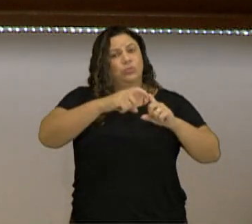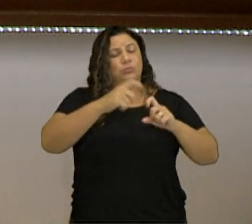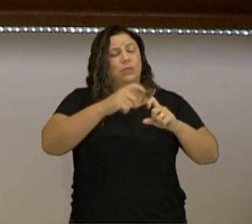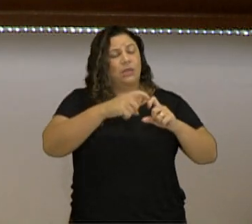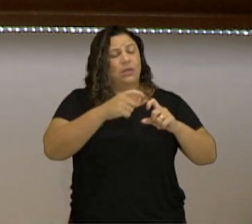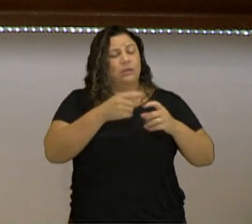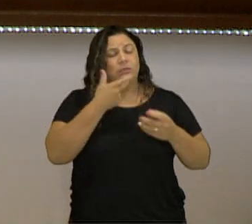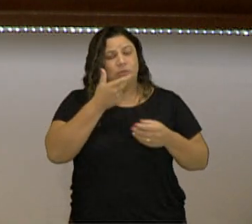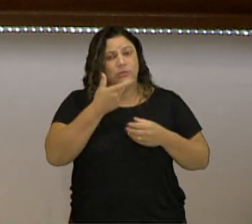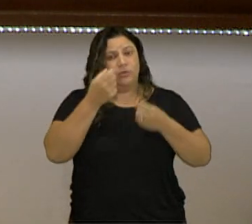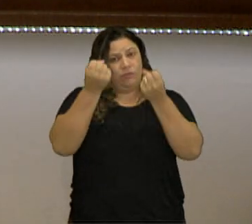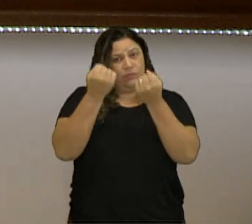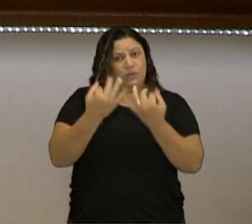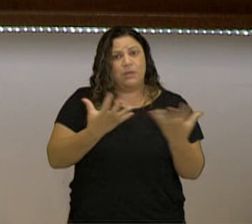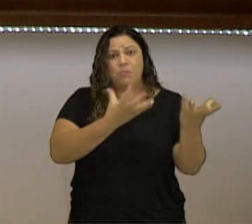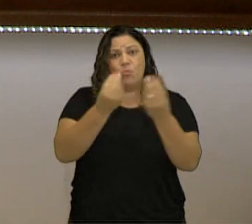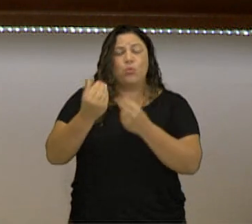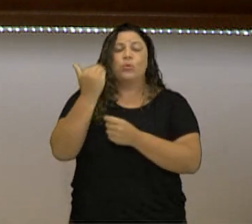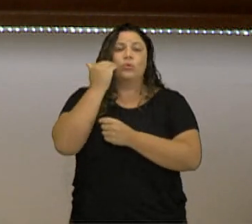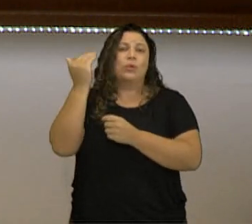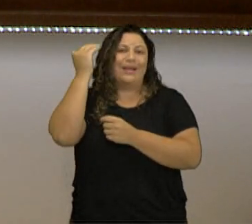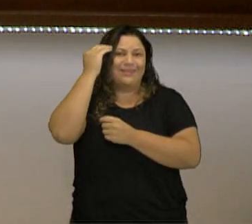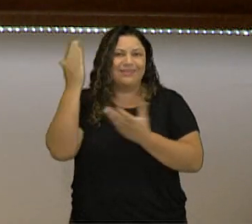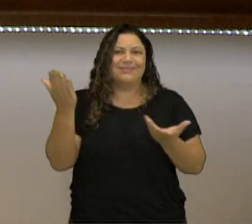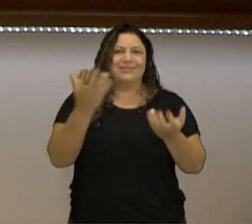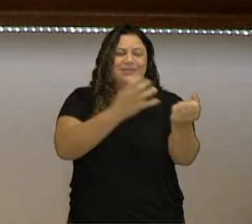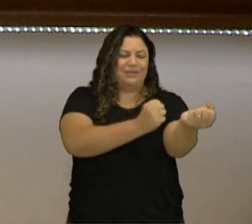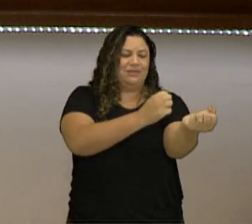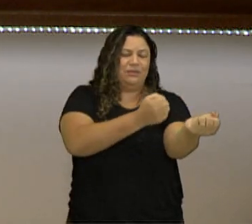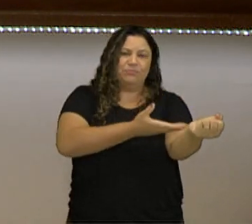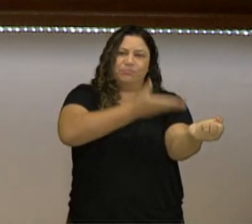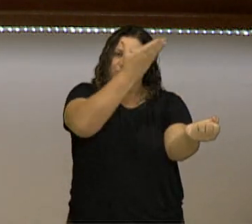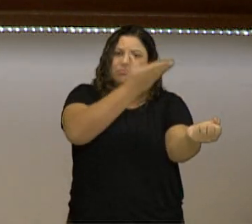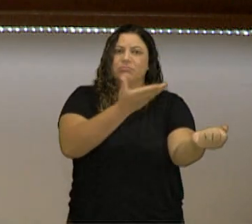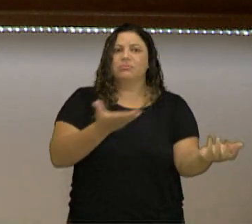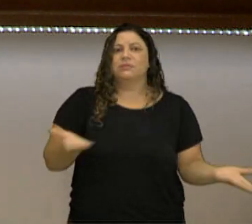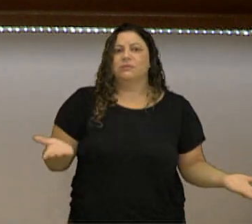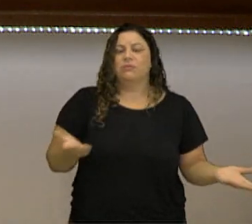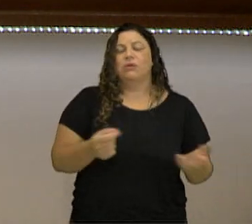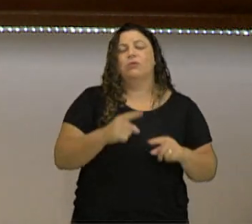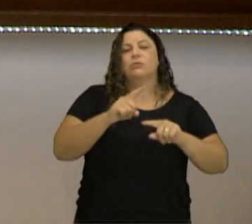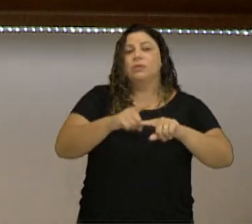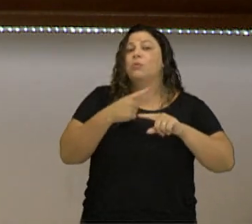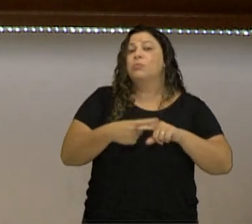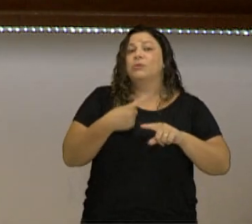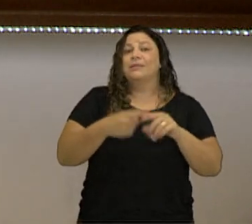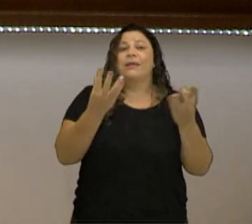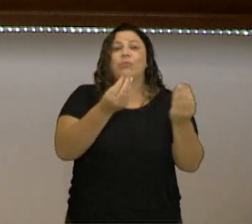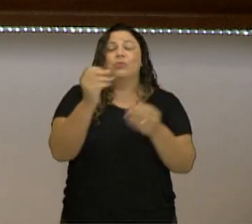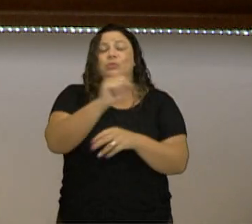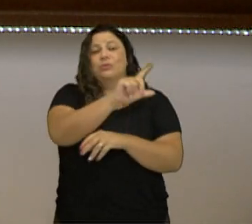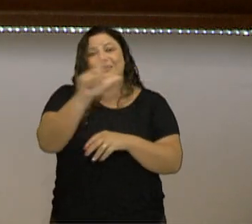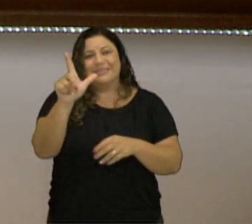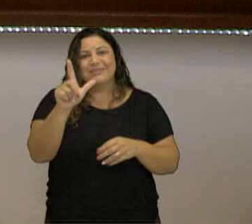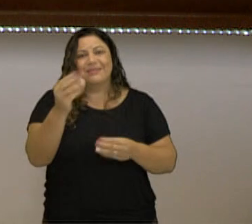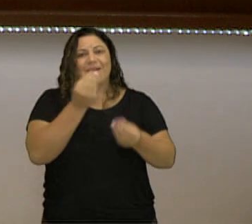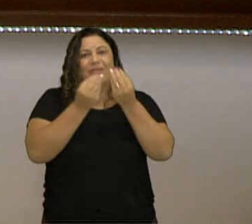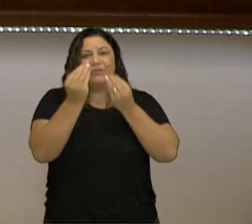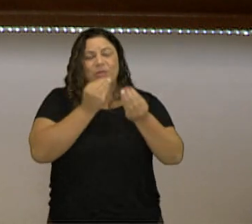dizendo, que tem muito adolescente aí com a pressão arterial alta, por causa da ingestão de sódio.